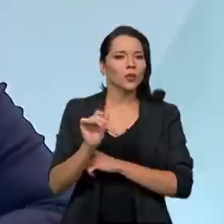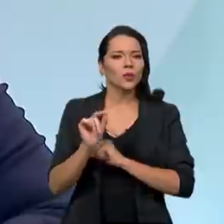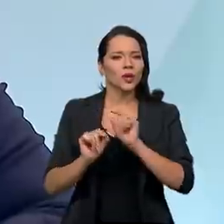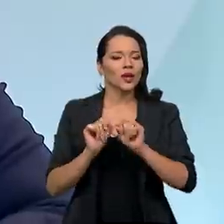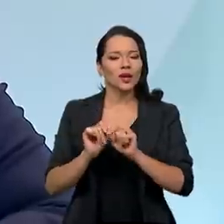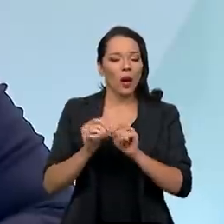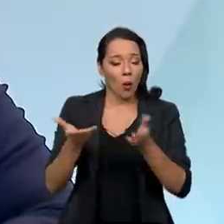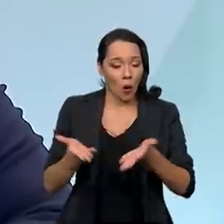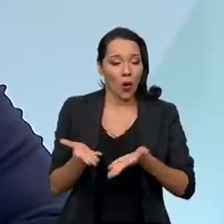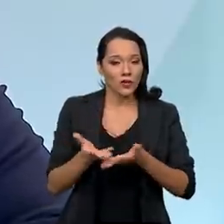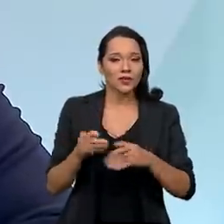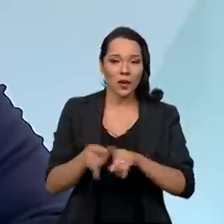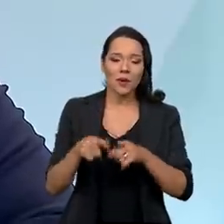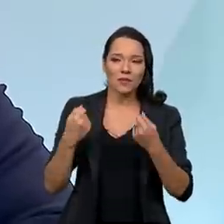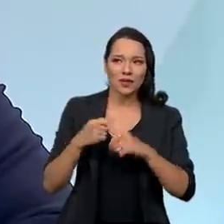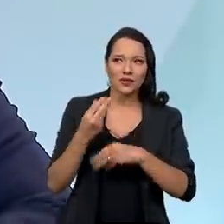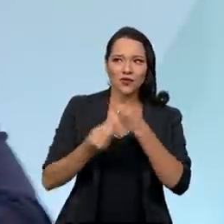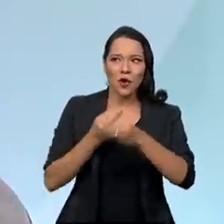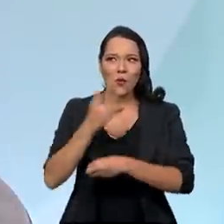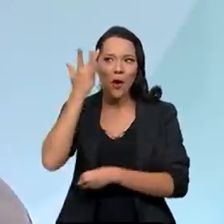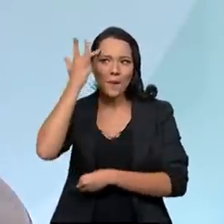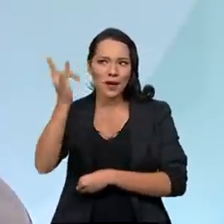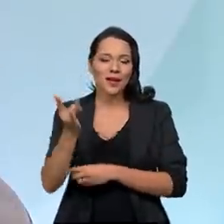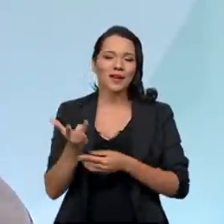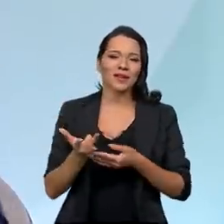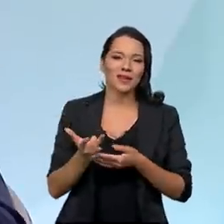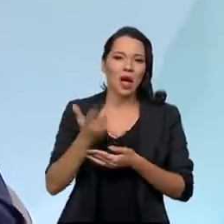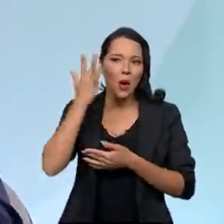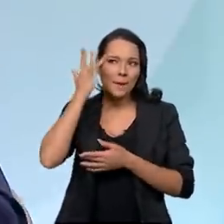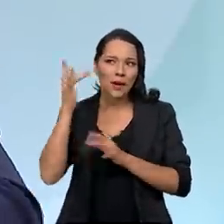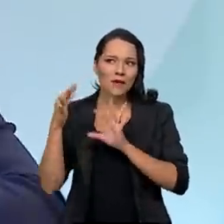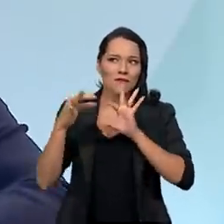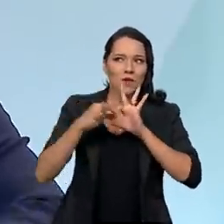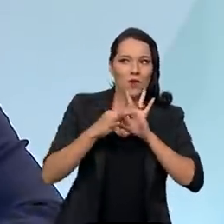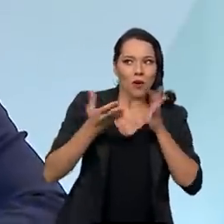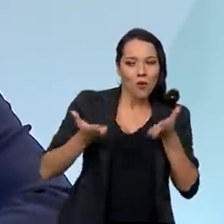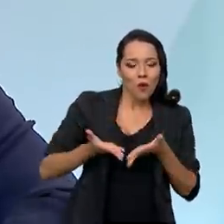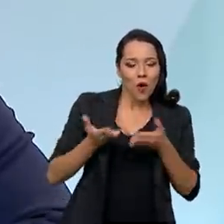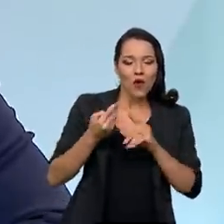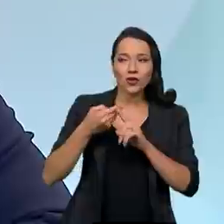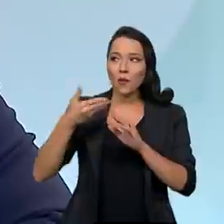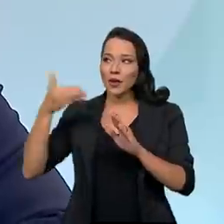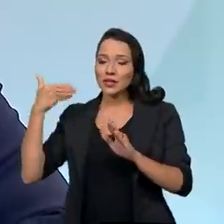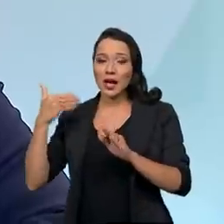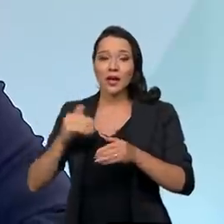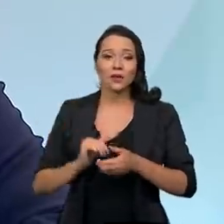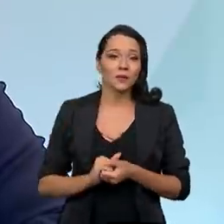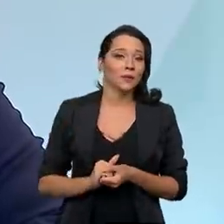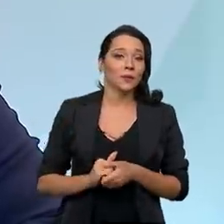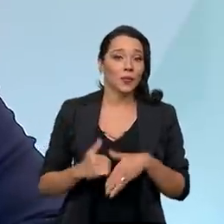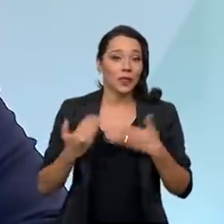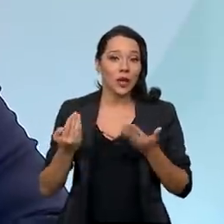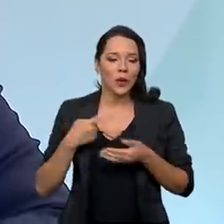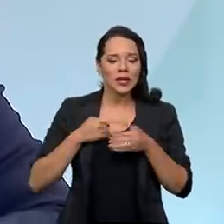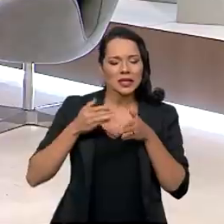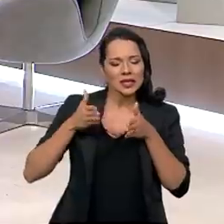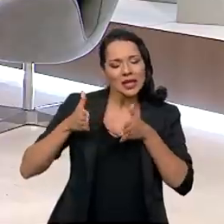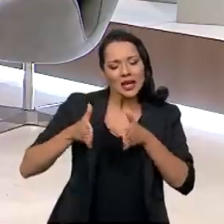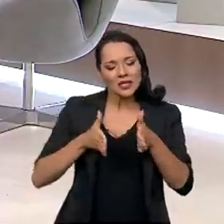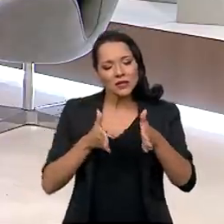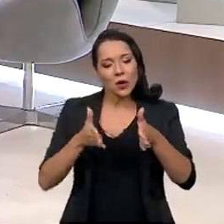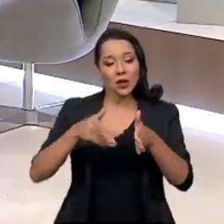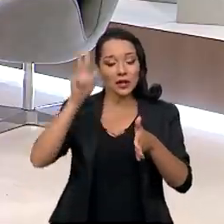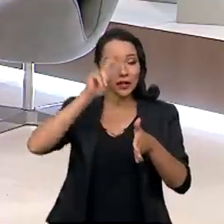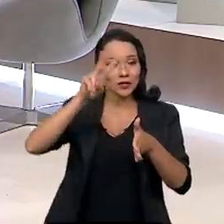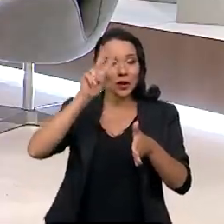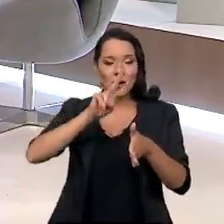o presente também depende do amanhã. O amanhã se vincula ao presente, ao passado. Esta trajetória